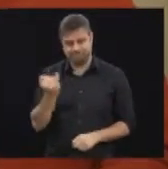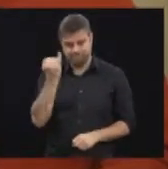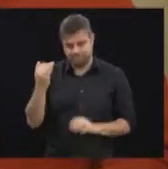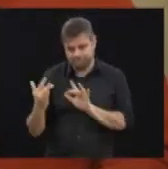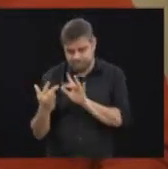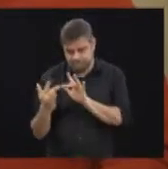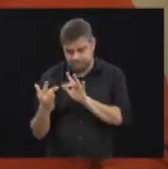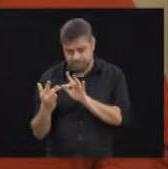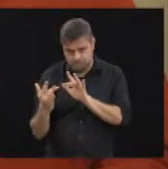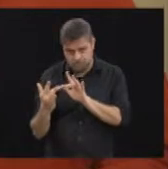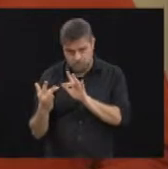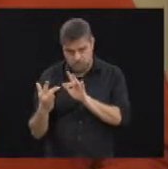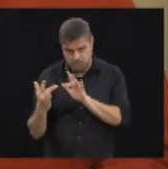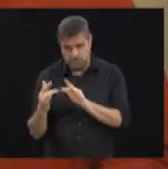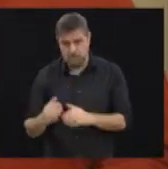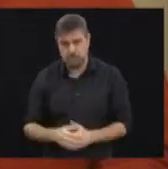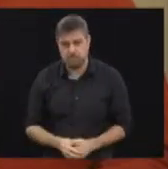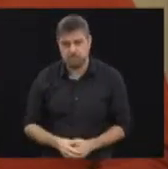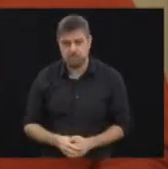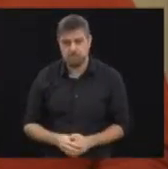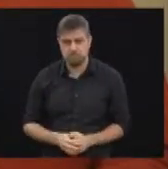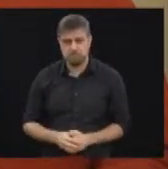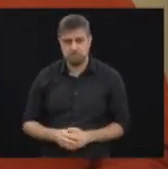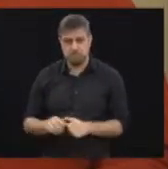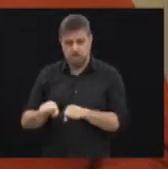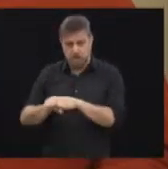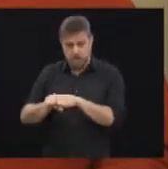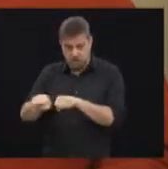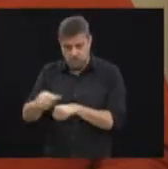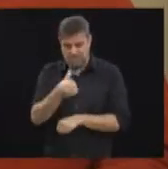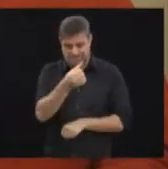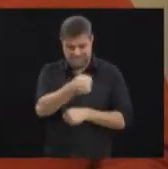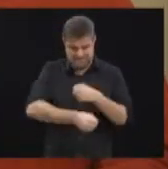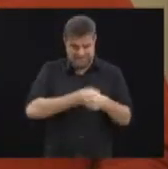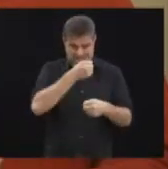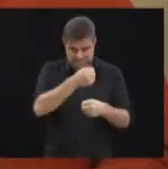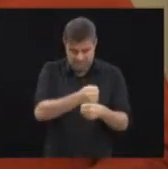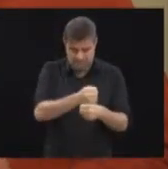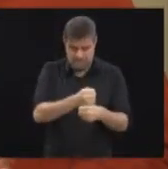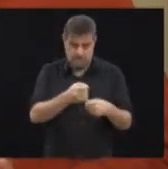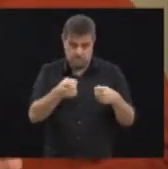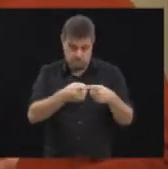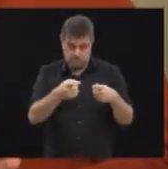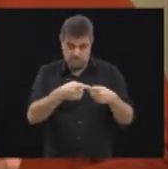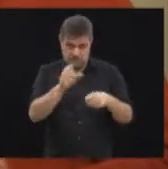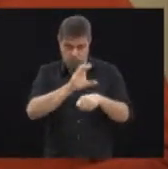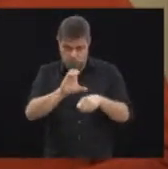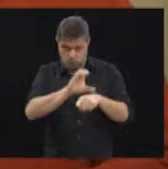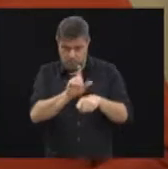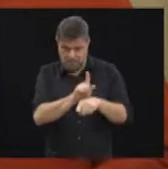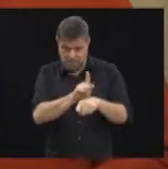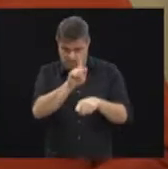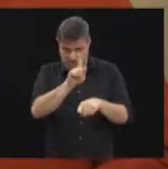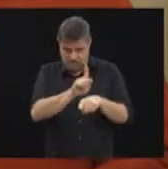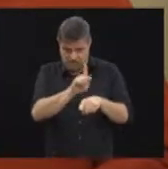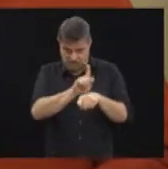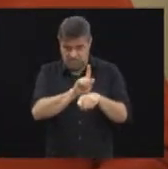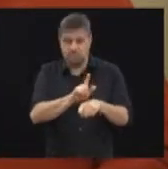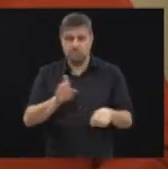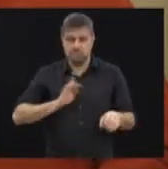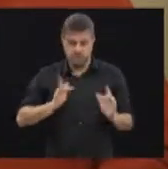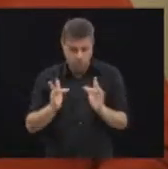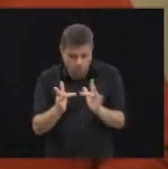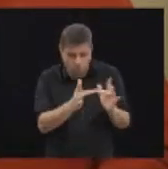muito importante, uma vez que a formação durante os 6 anos de medicina, você